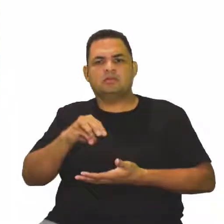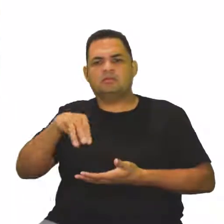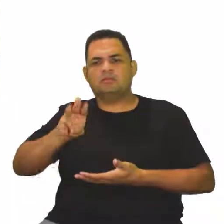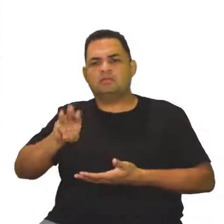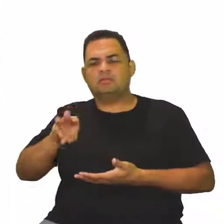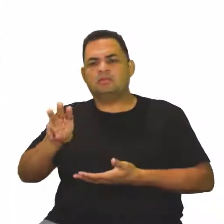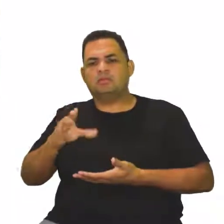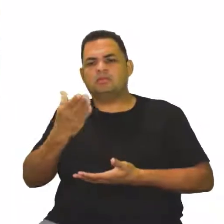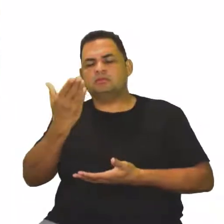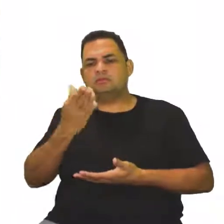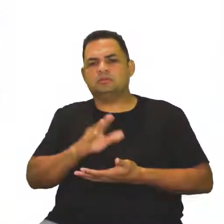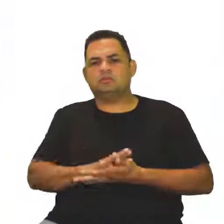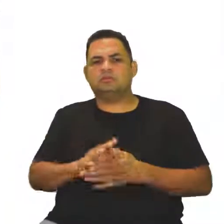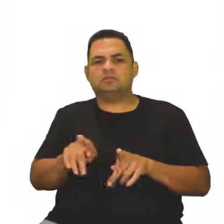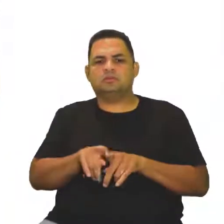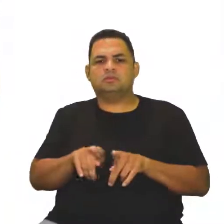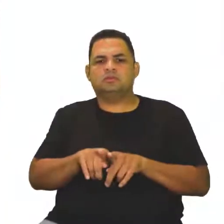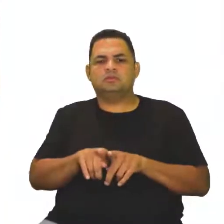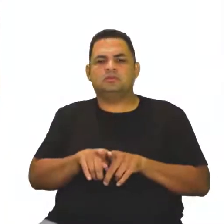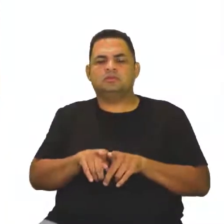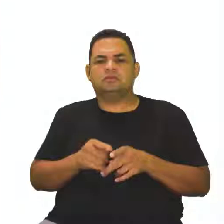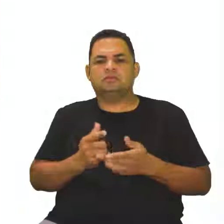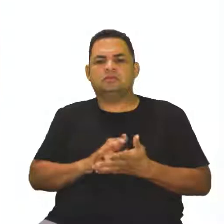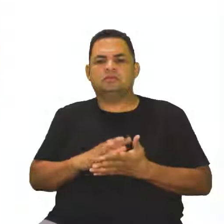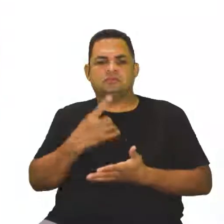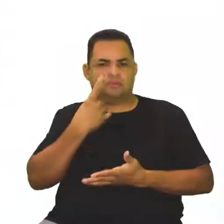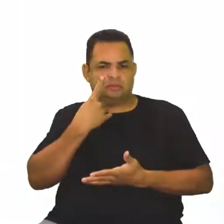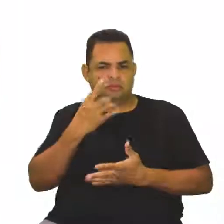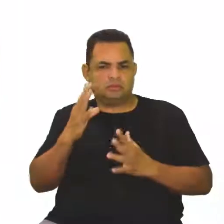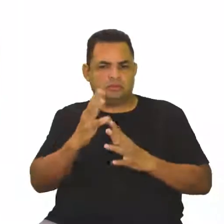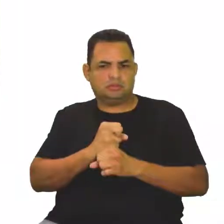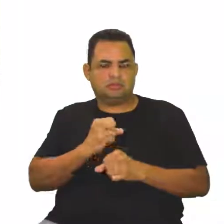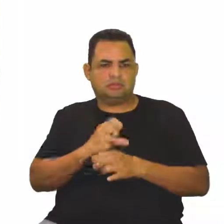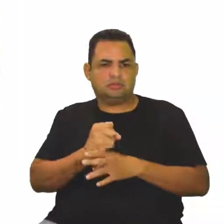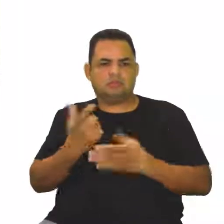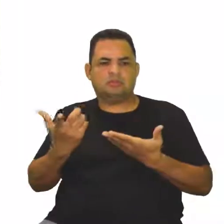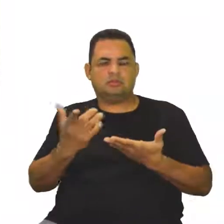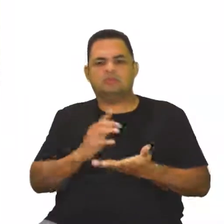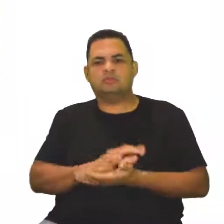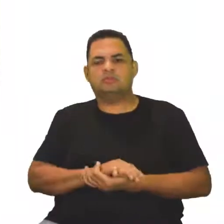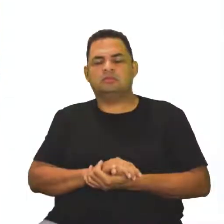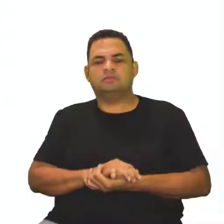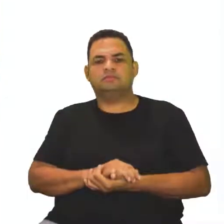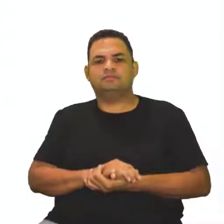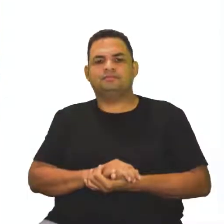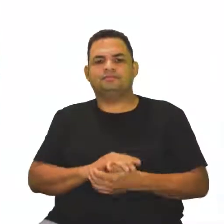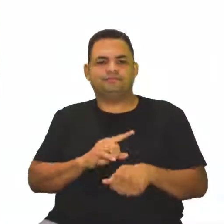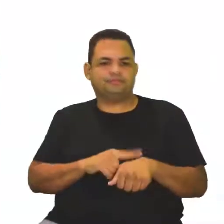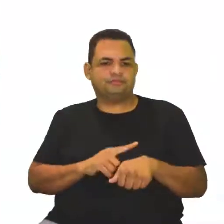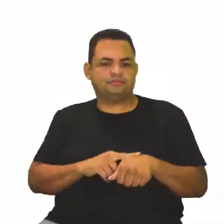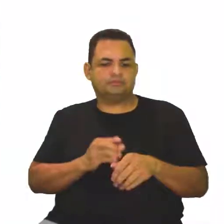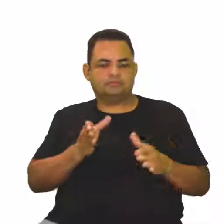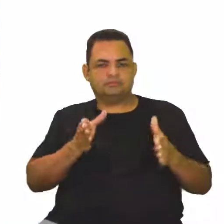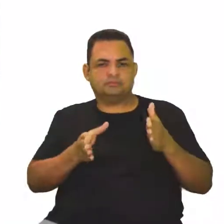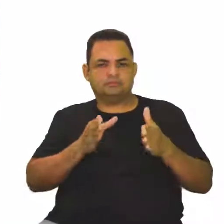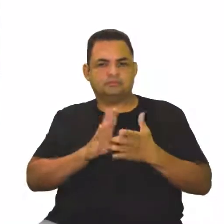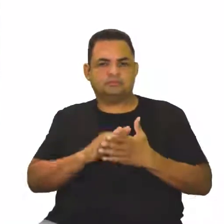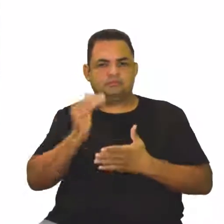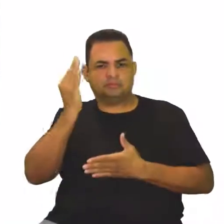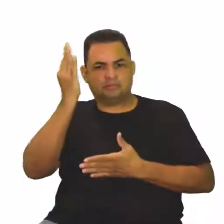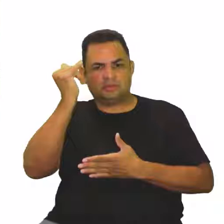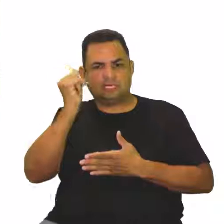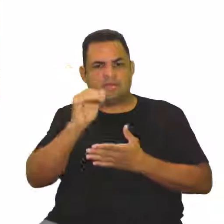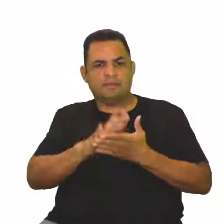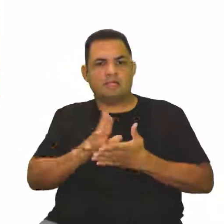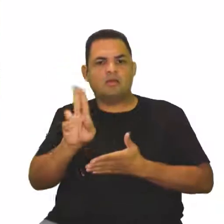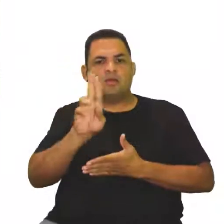cada equipamento também, e dá para calcular, né, a potência por tempo. E se você souber as horas aqui que